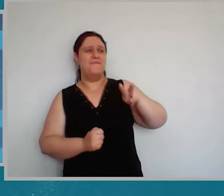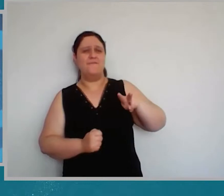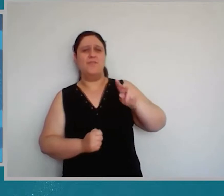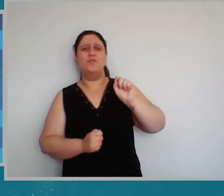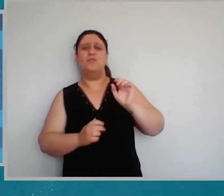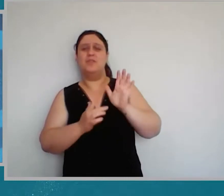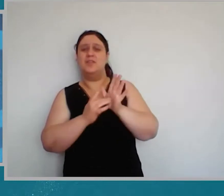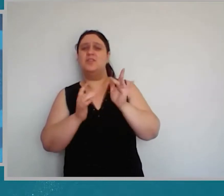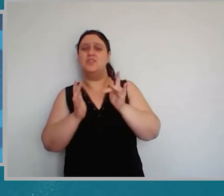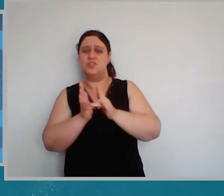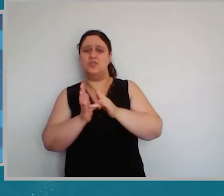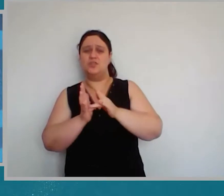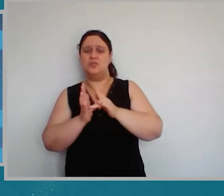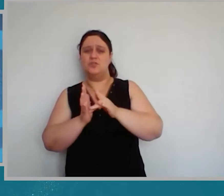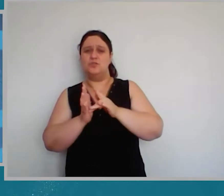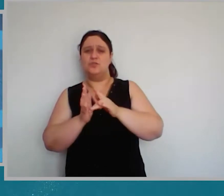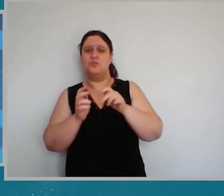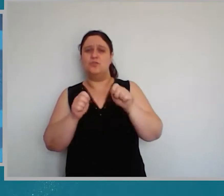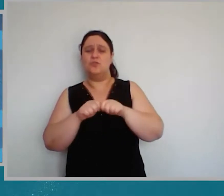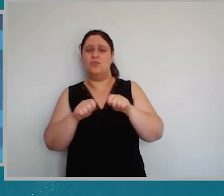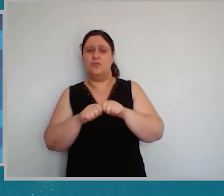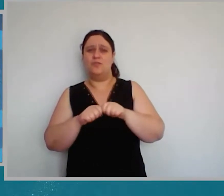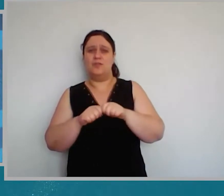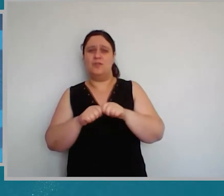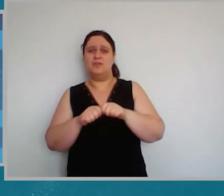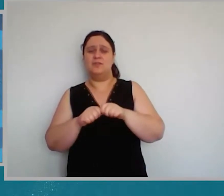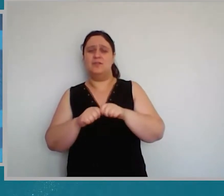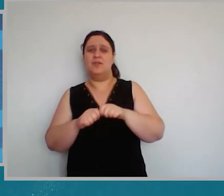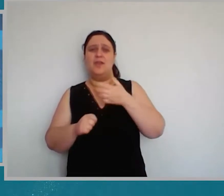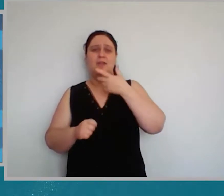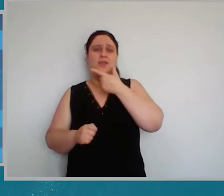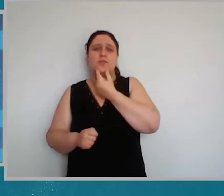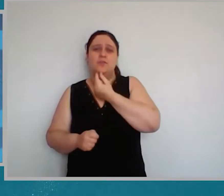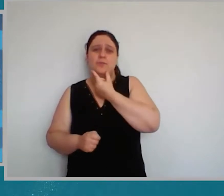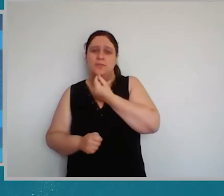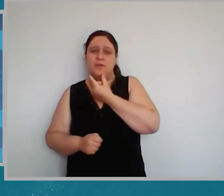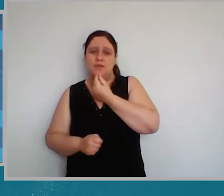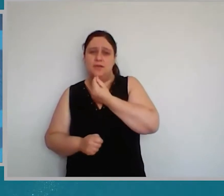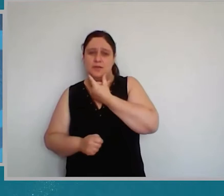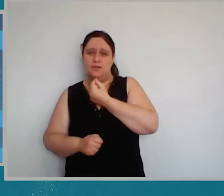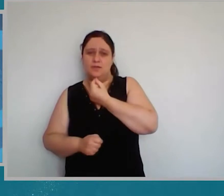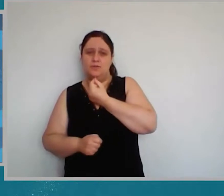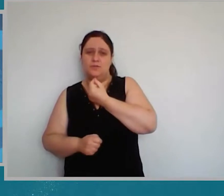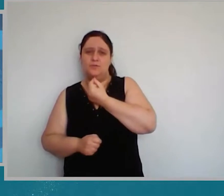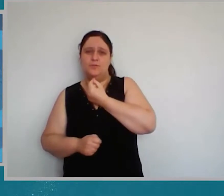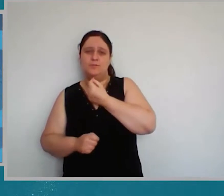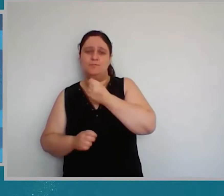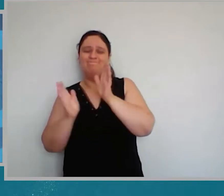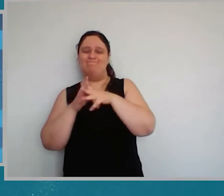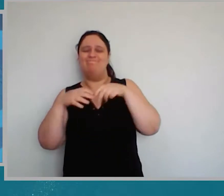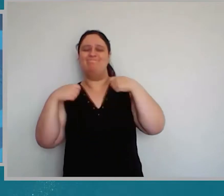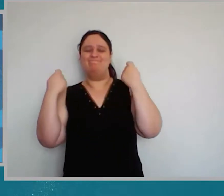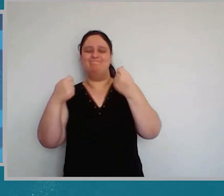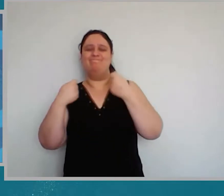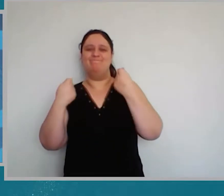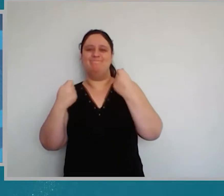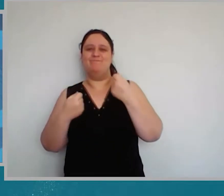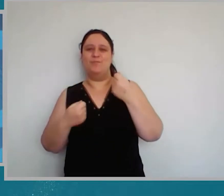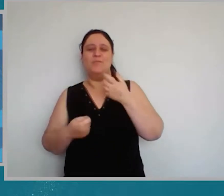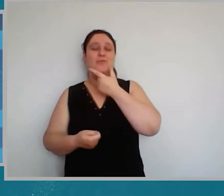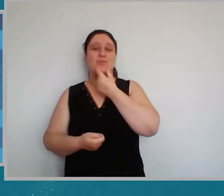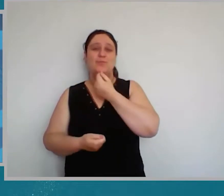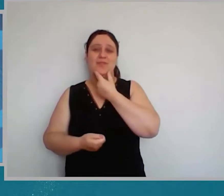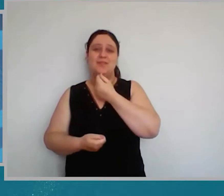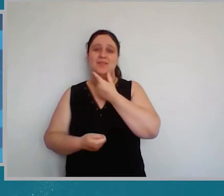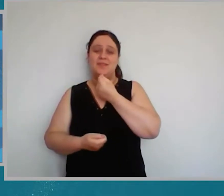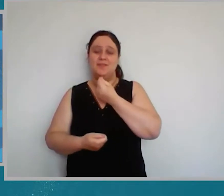os meninos, aleluia pelos meninos. Cadê os nossos comportores mirins? Os